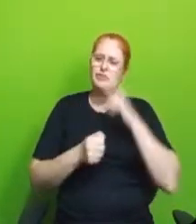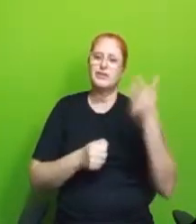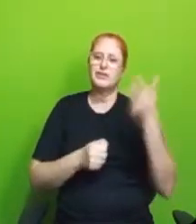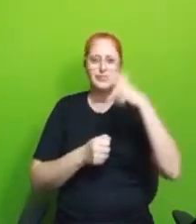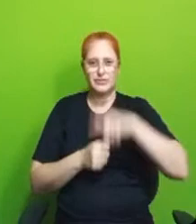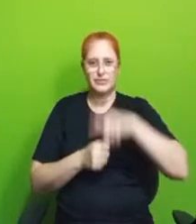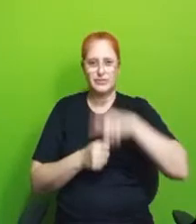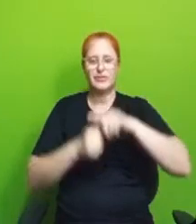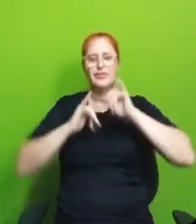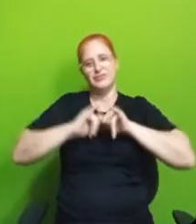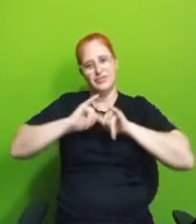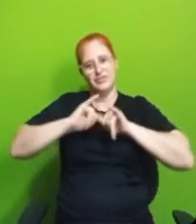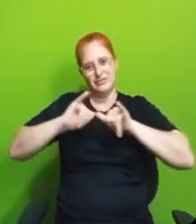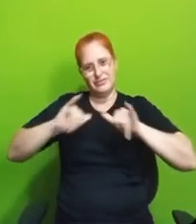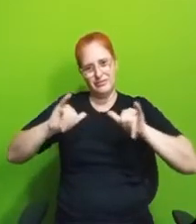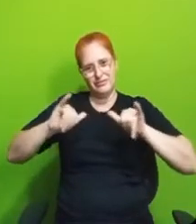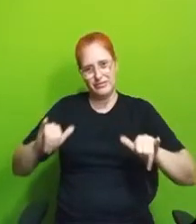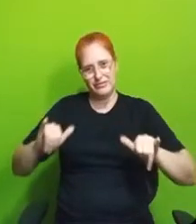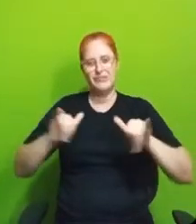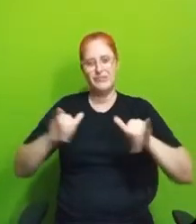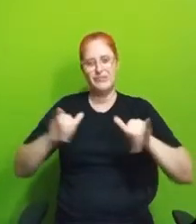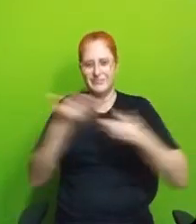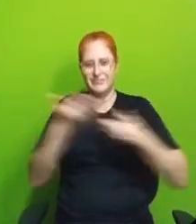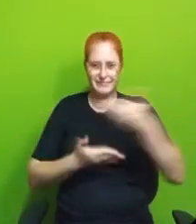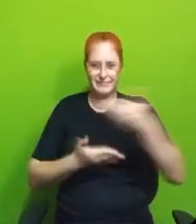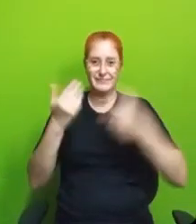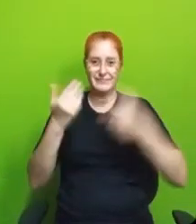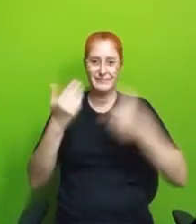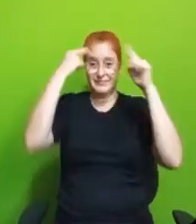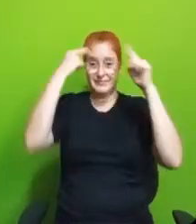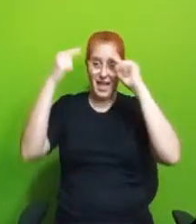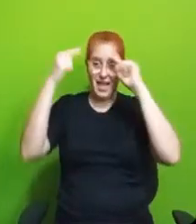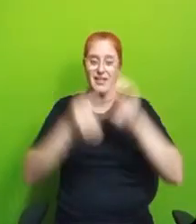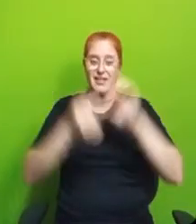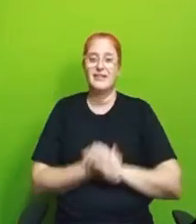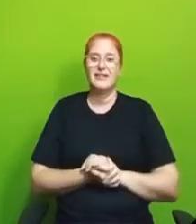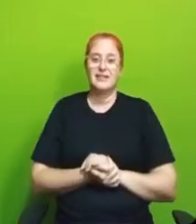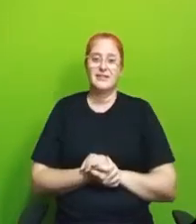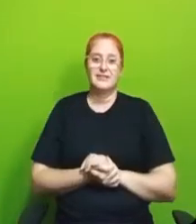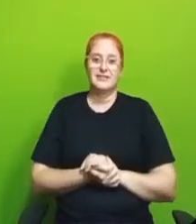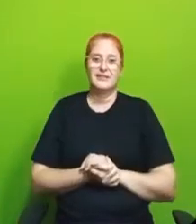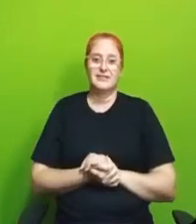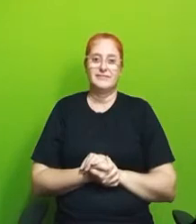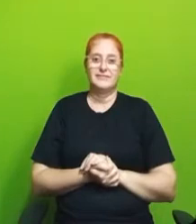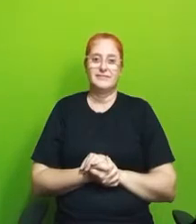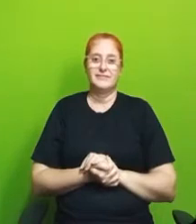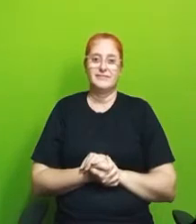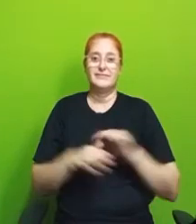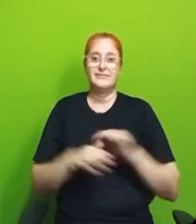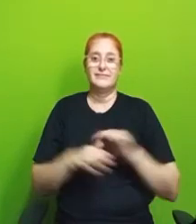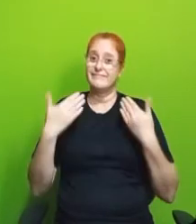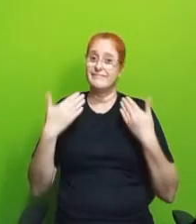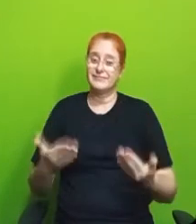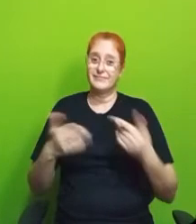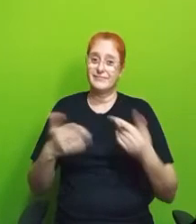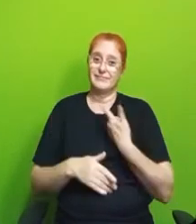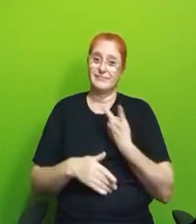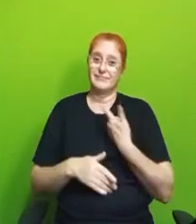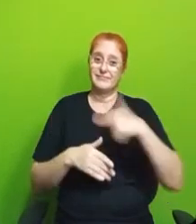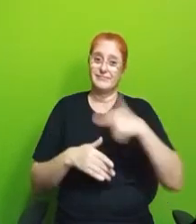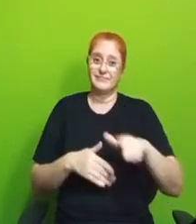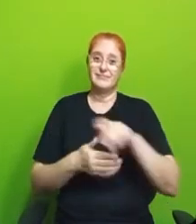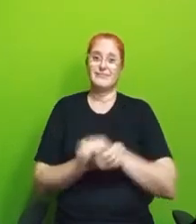para compartilhar essas ideias que Verônica compartilhou com a gente hoje. E é isso. No próximo mês, na